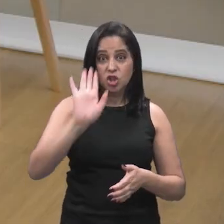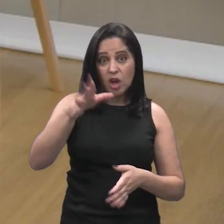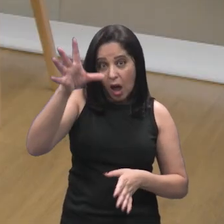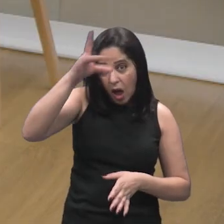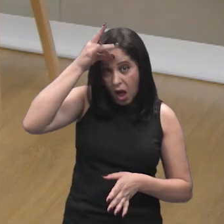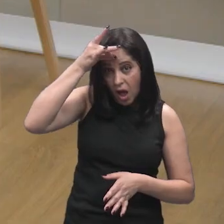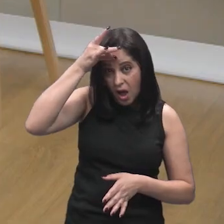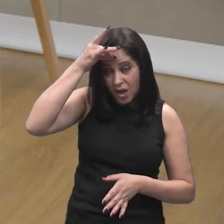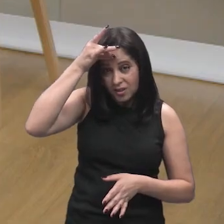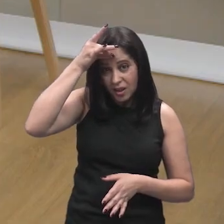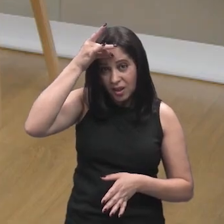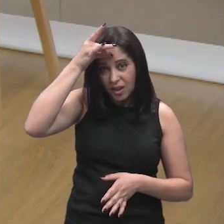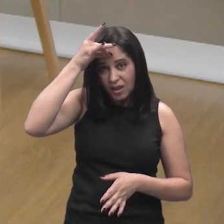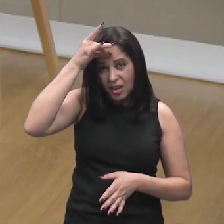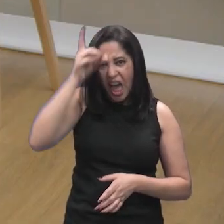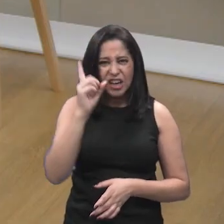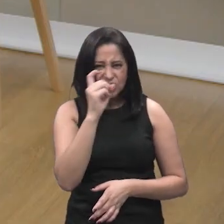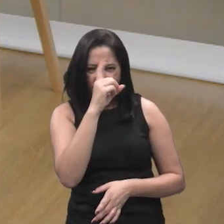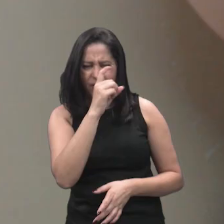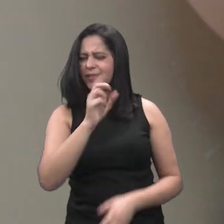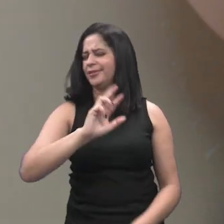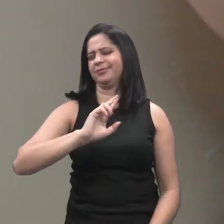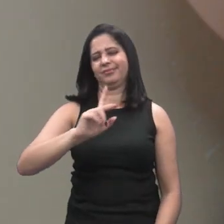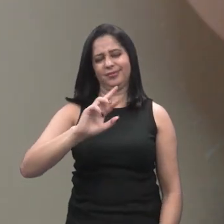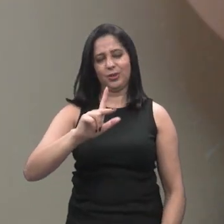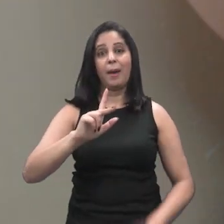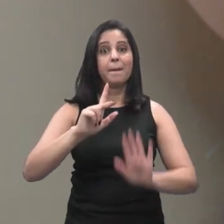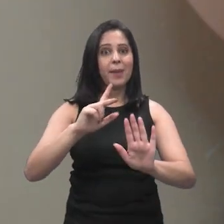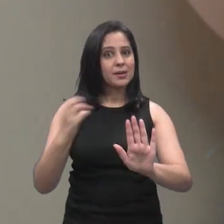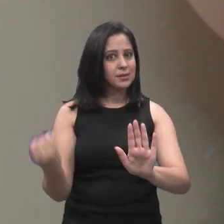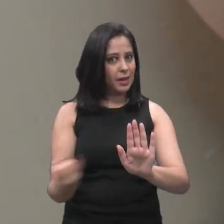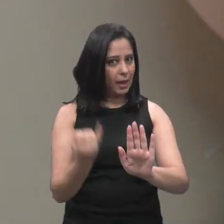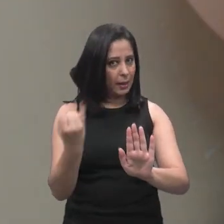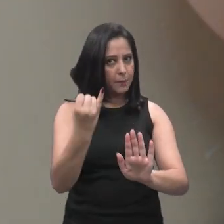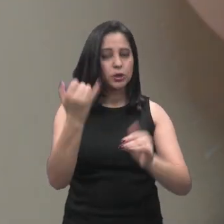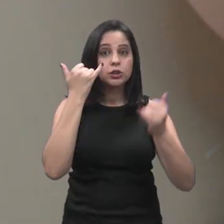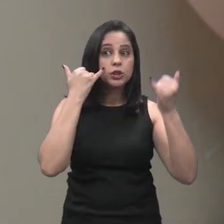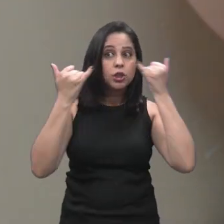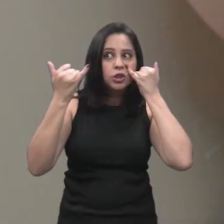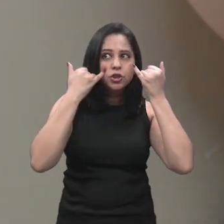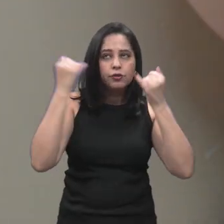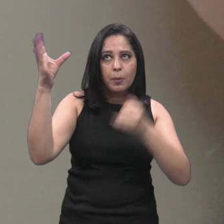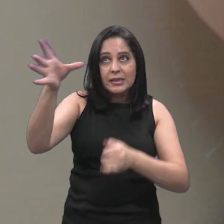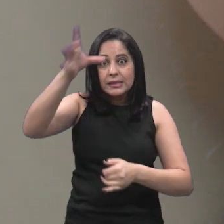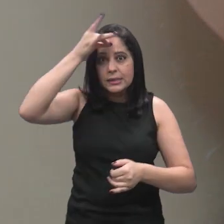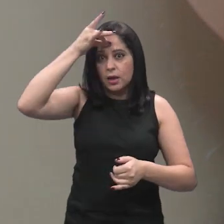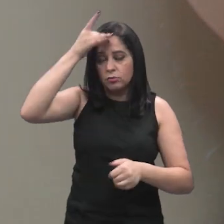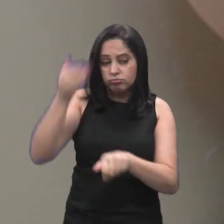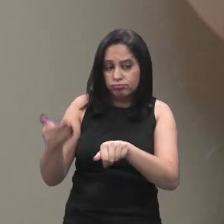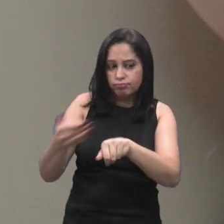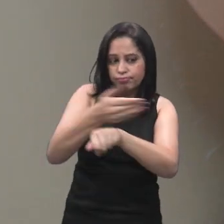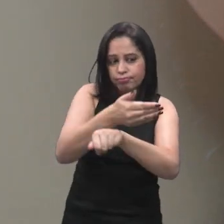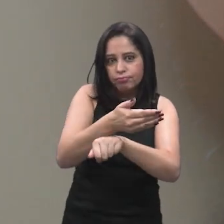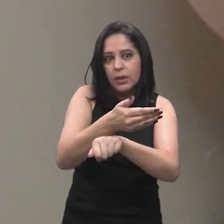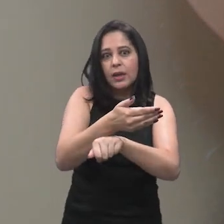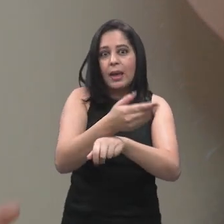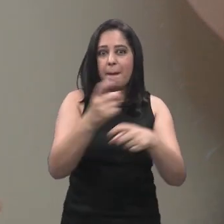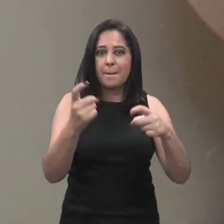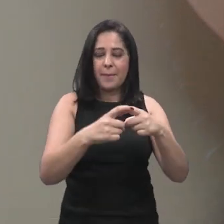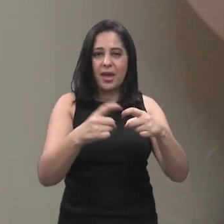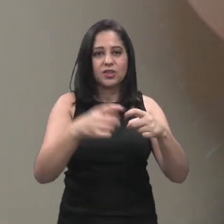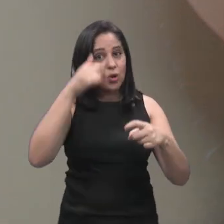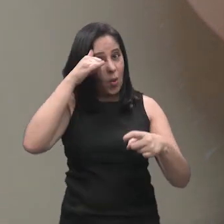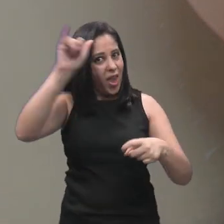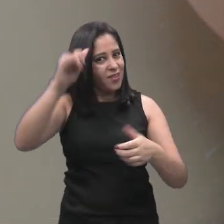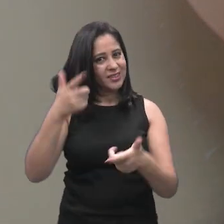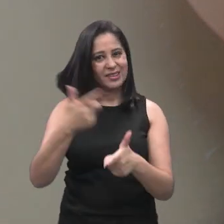Obrigada. Pela participação Obrigada aqui com a gente. É isso, pessoal. Anotaram tudo certinho. Não é um bicho de 7 cabeças, mas é